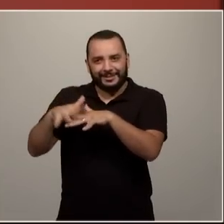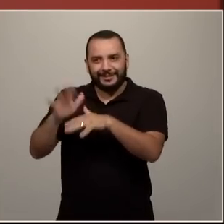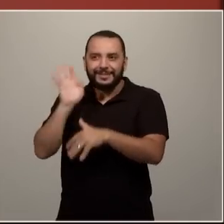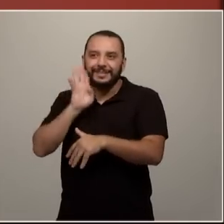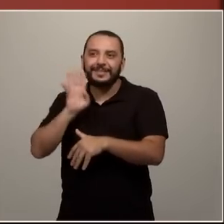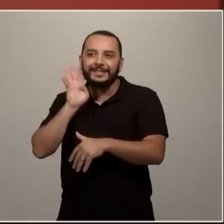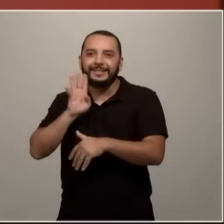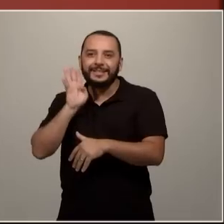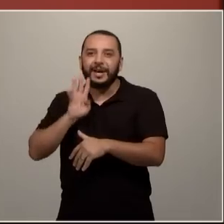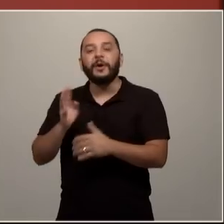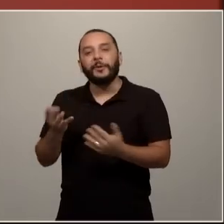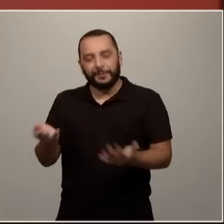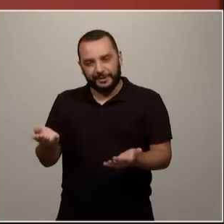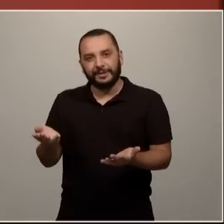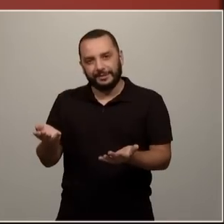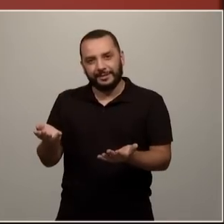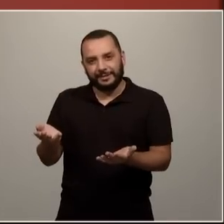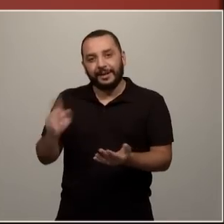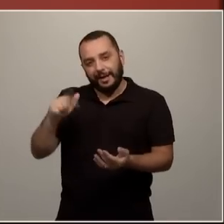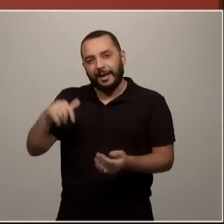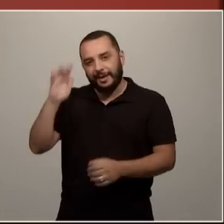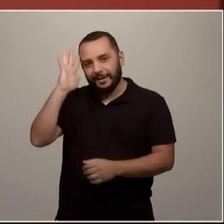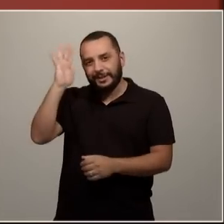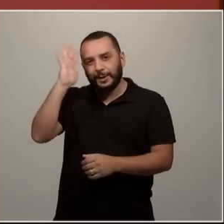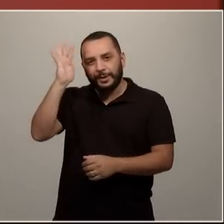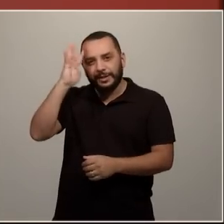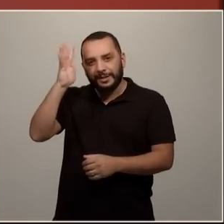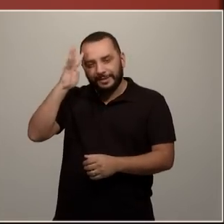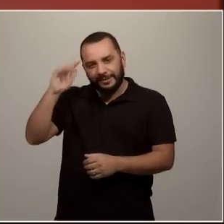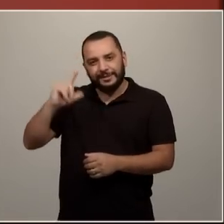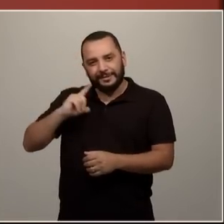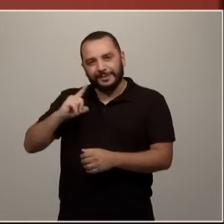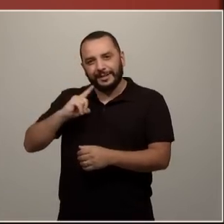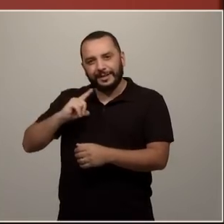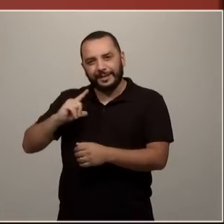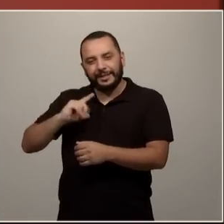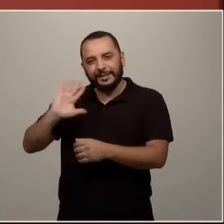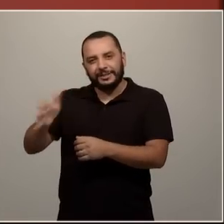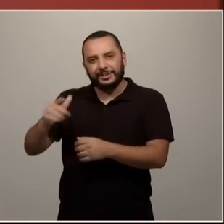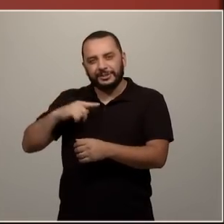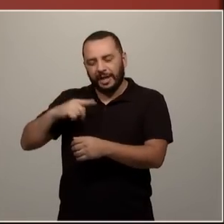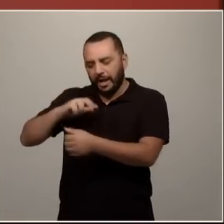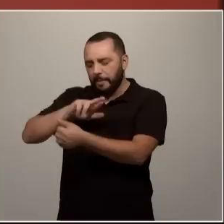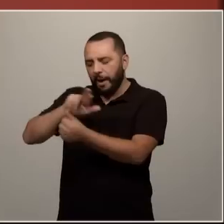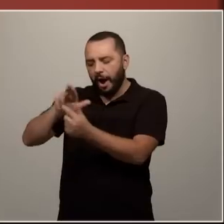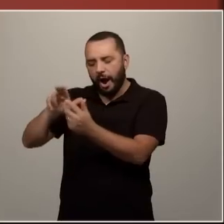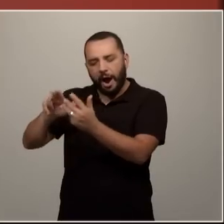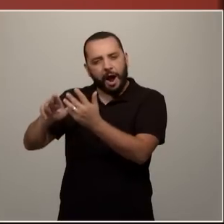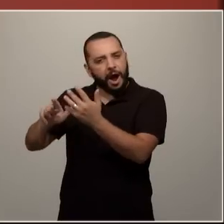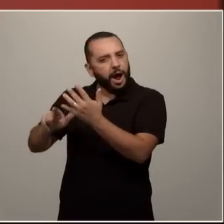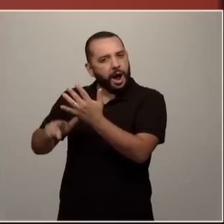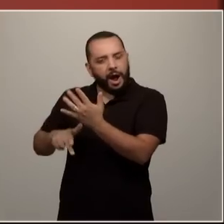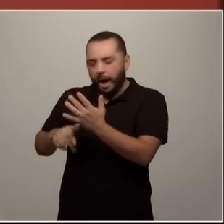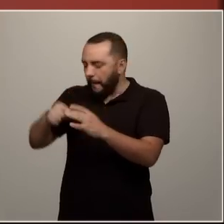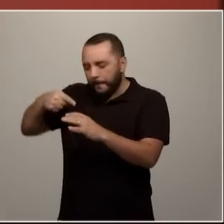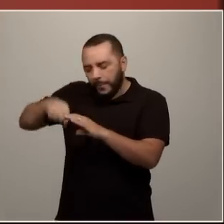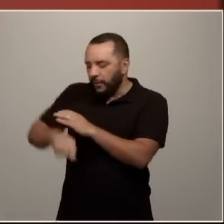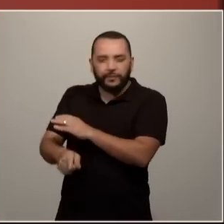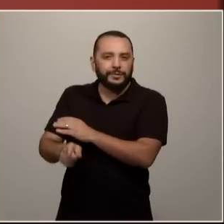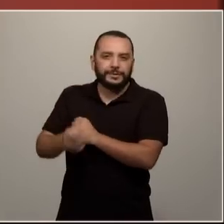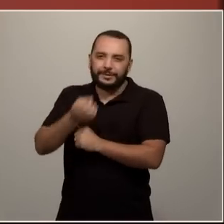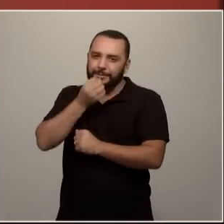né? Essa é uma teoria assim, super cheia de coisas muito profundas e que funcionam muito bem,